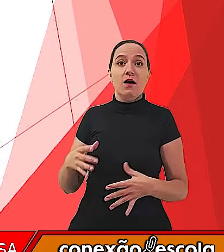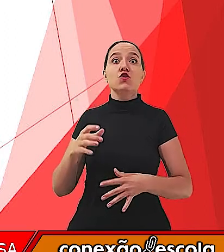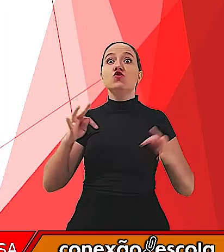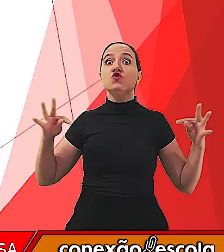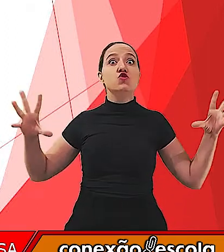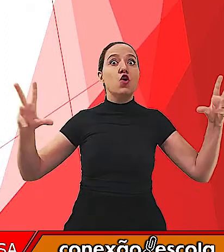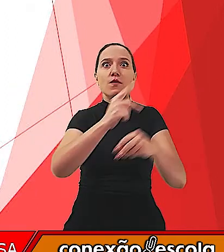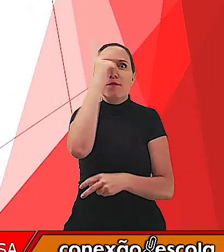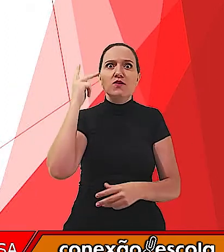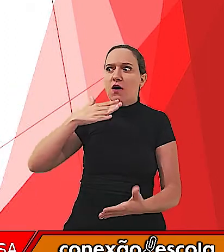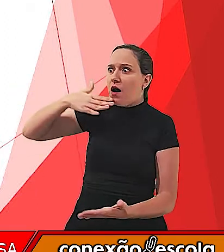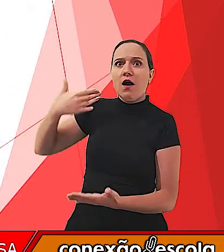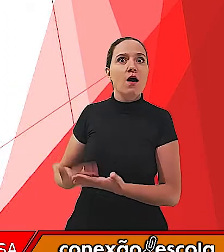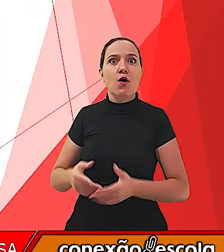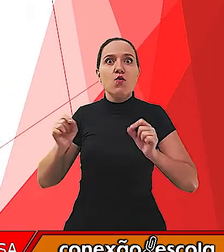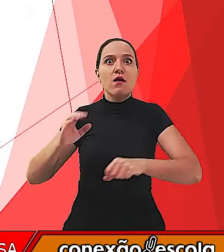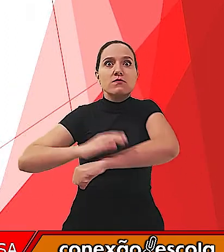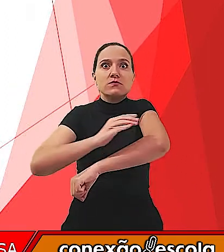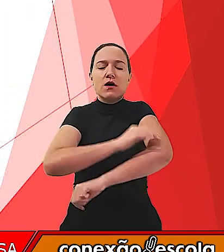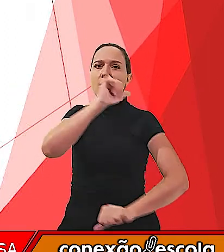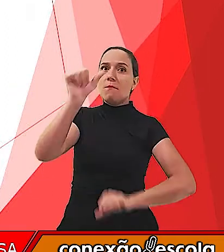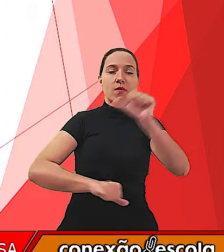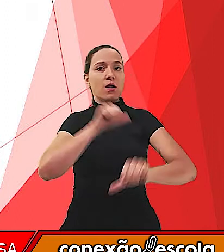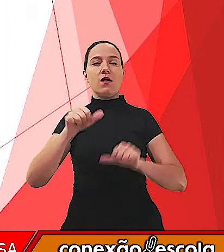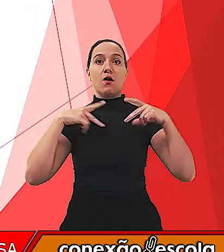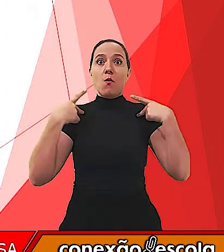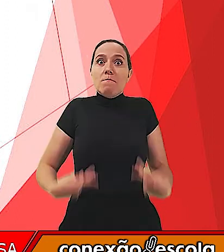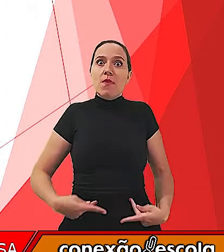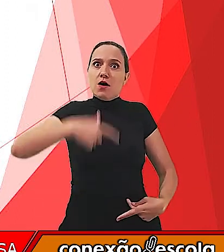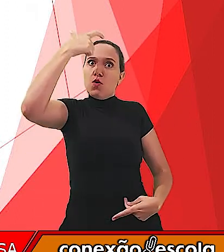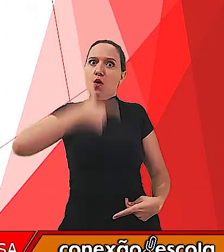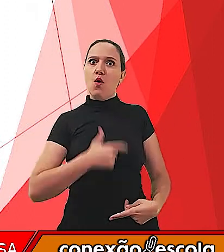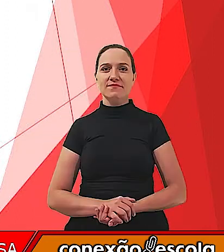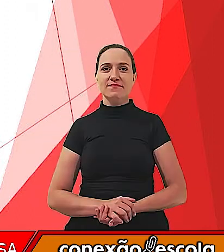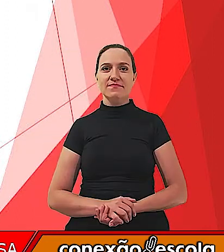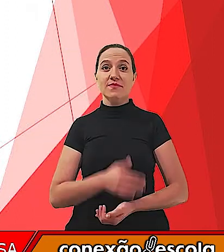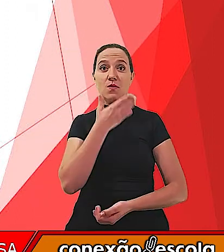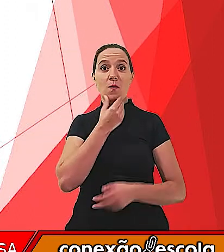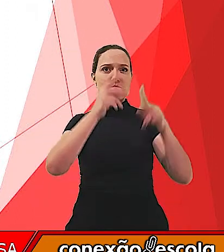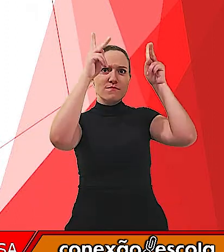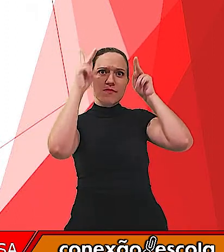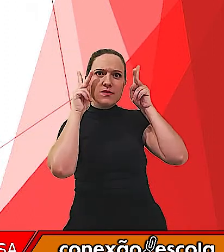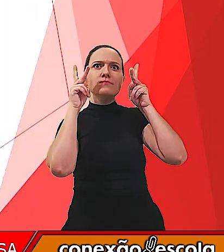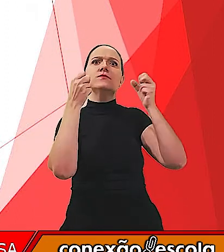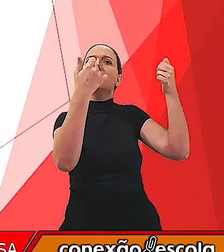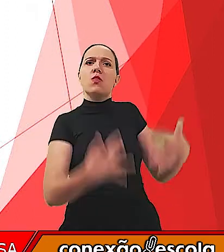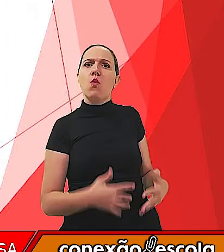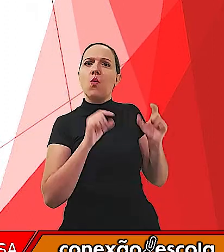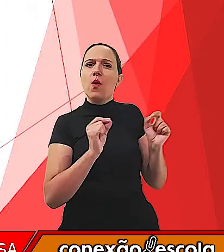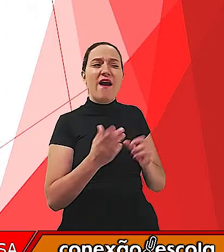todos, o sapo se transformou em um belo rapaz com roupas de príncipe. Ele contou que